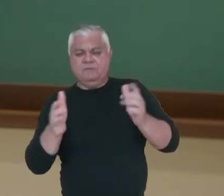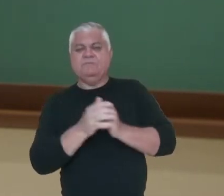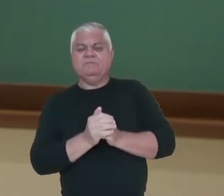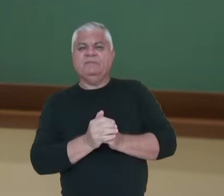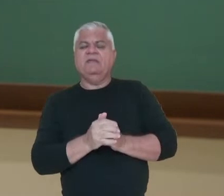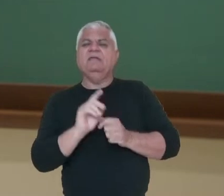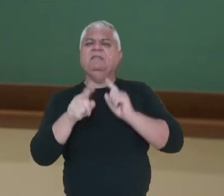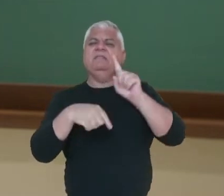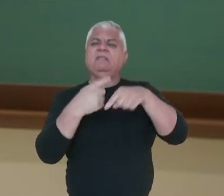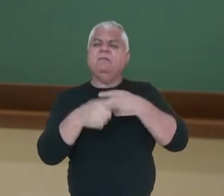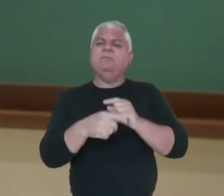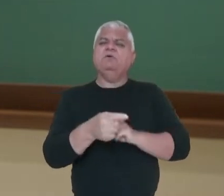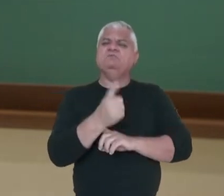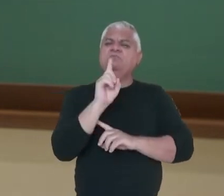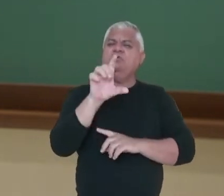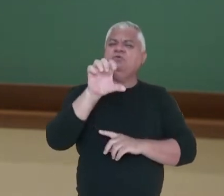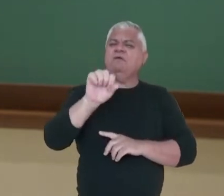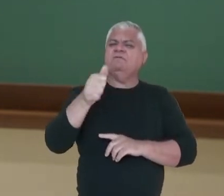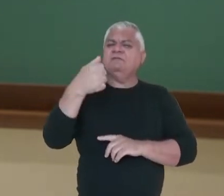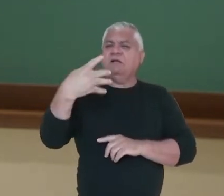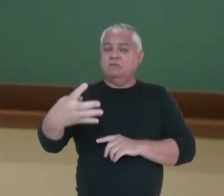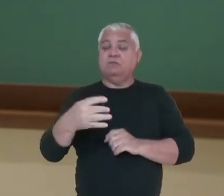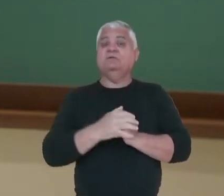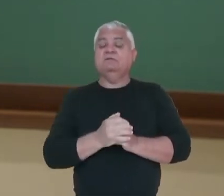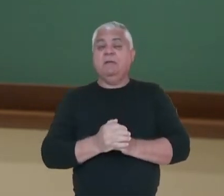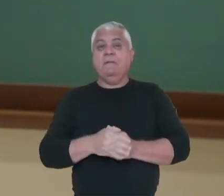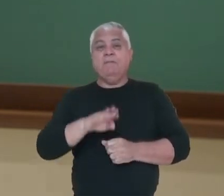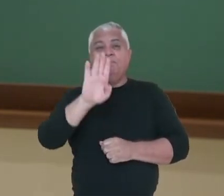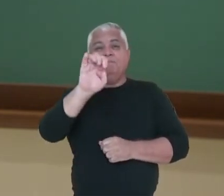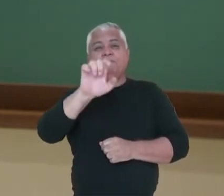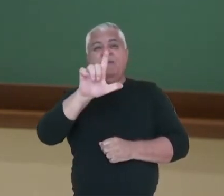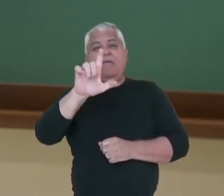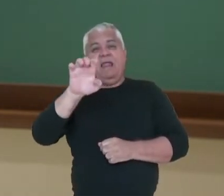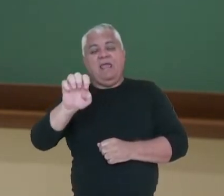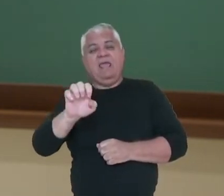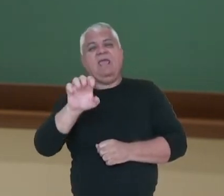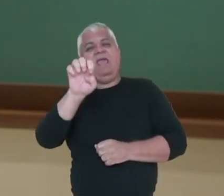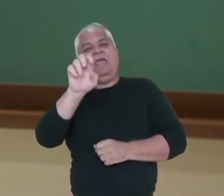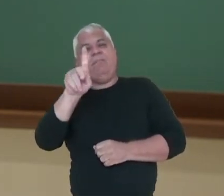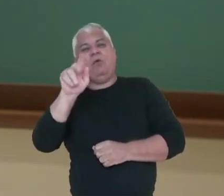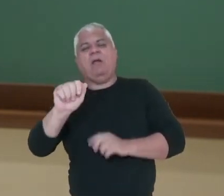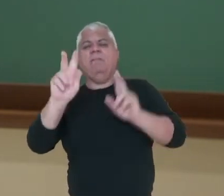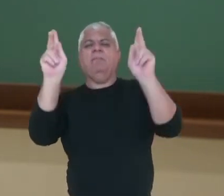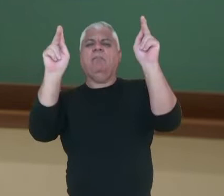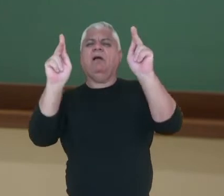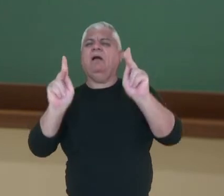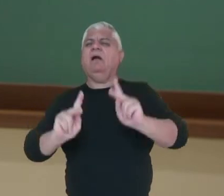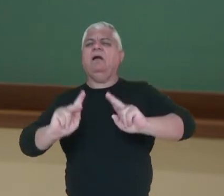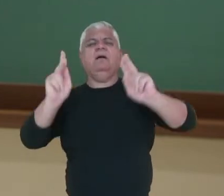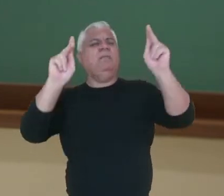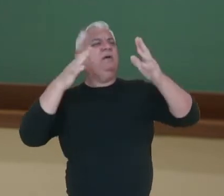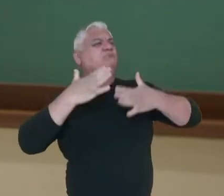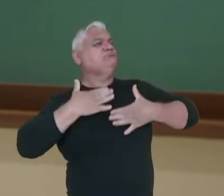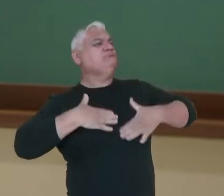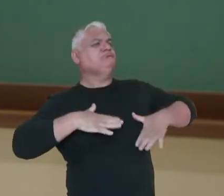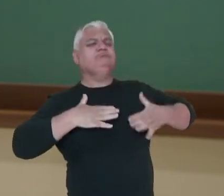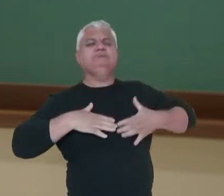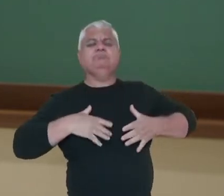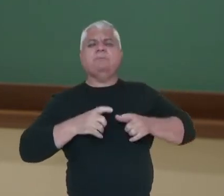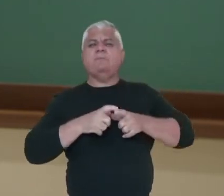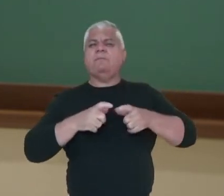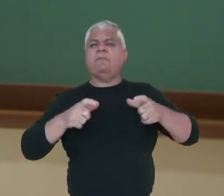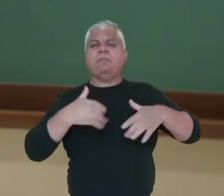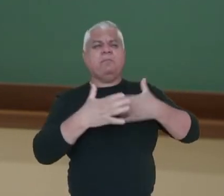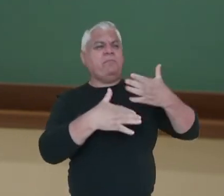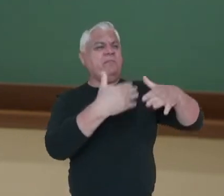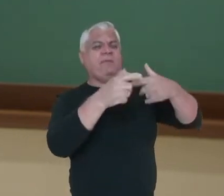até 1914 foi uma época chamada Bela Época. O que é Bela Época? Uma época de paz. Não tinha problema nenhum, as cidades estavam crescendo. Lembrando